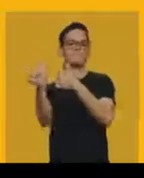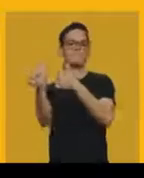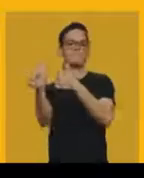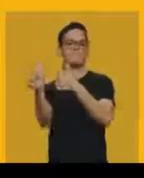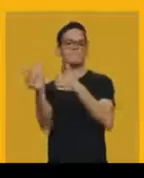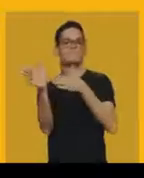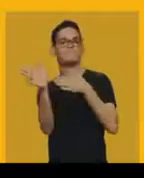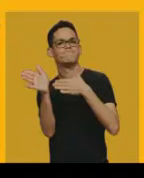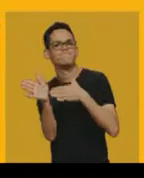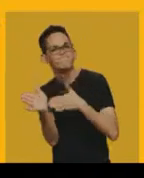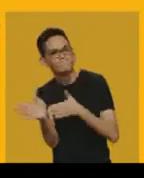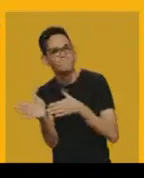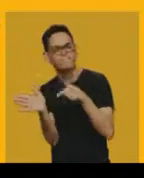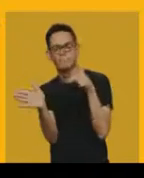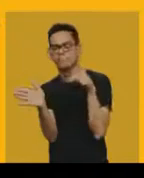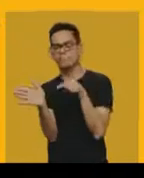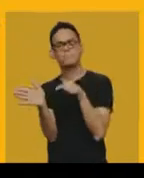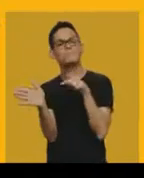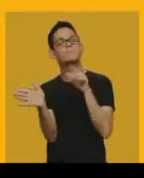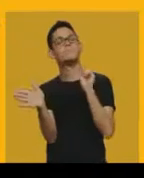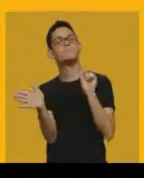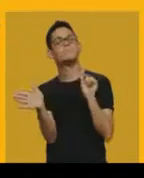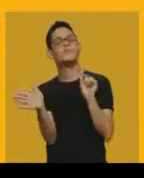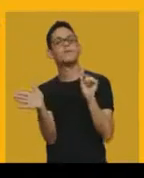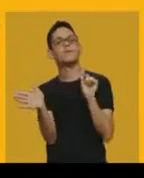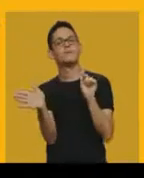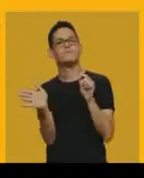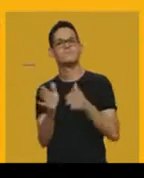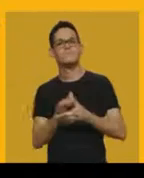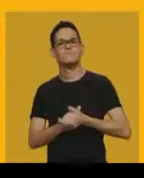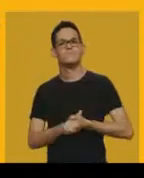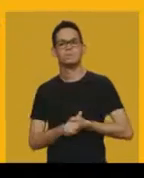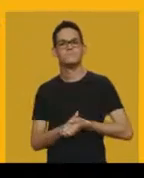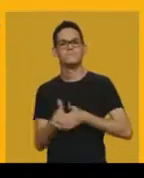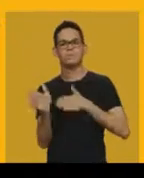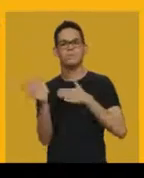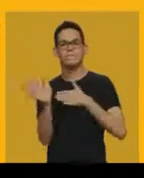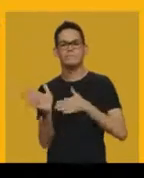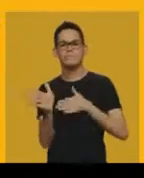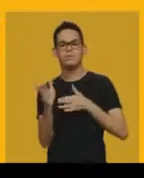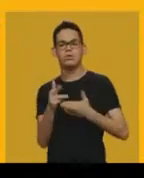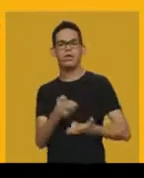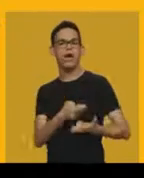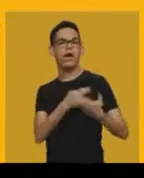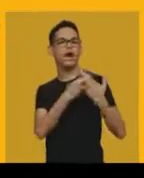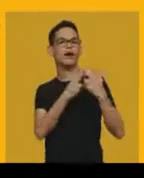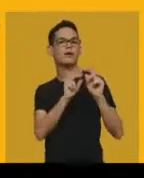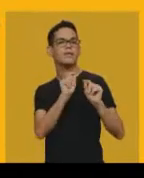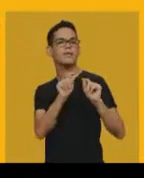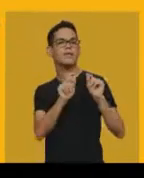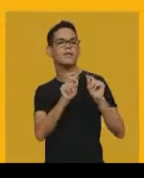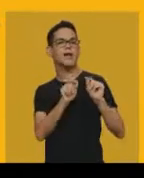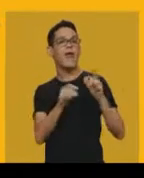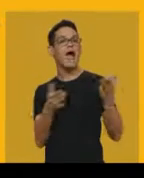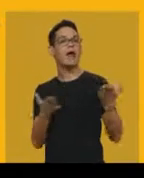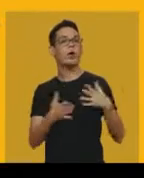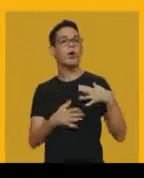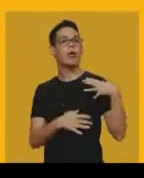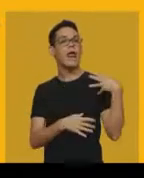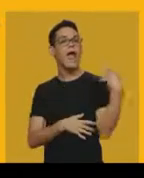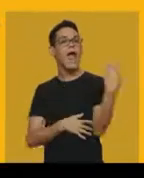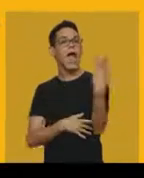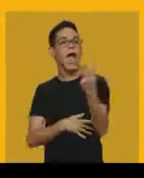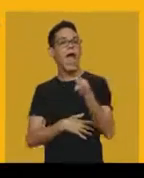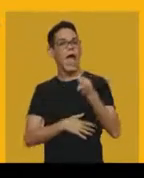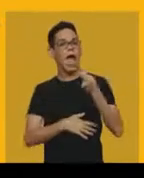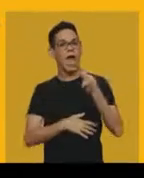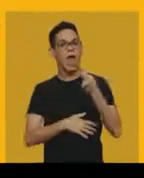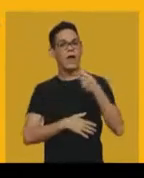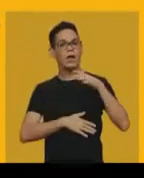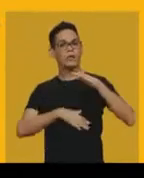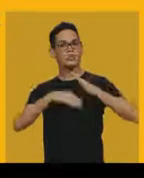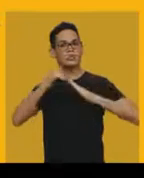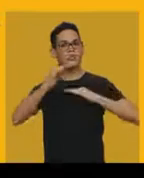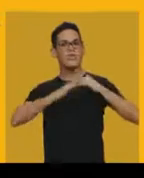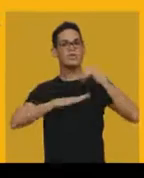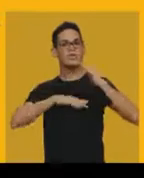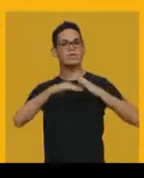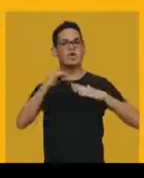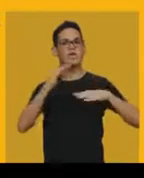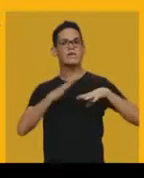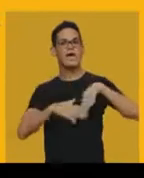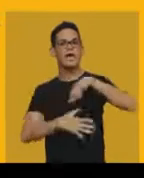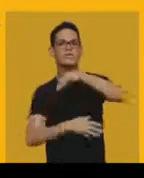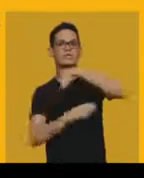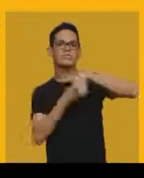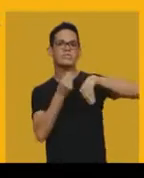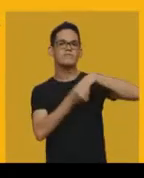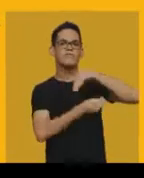a parte que eu estou falando para vocês, que é a parte responsável pela arte, né, pelos artistas que estão envolvidos